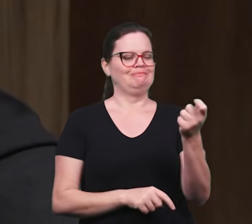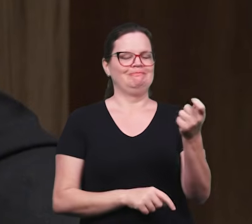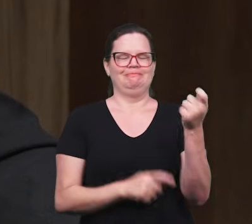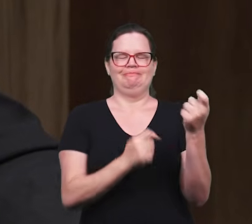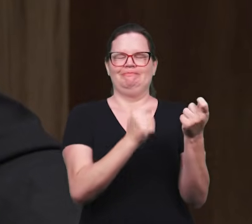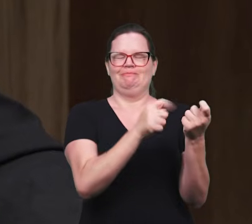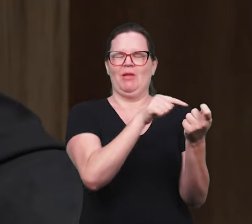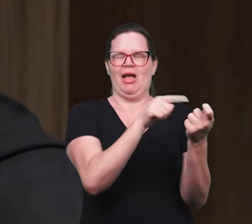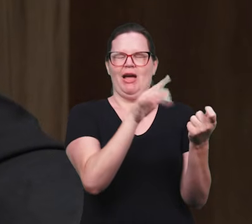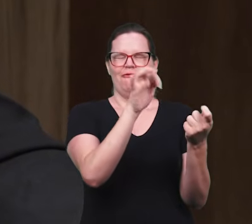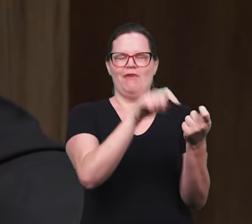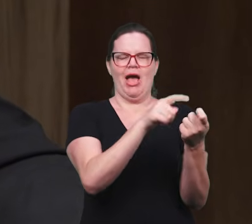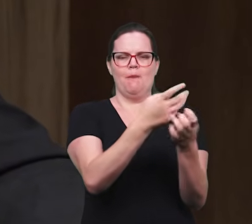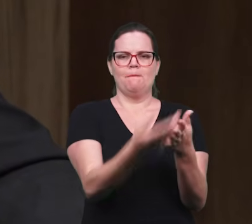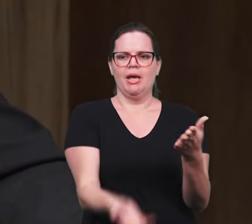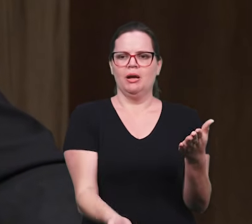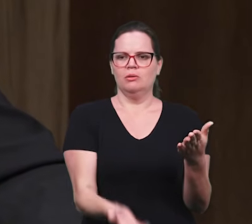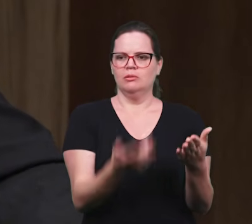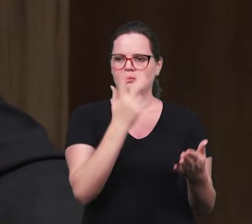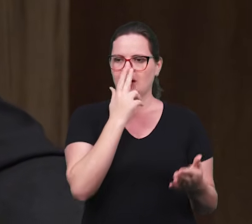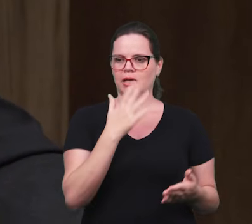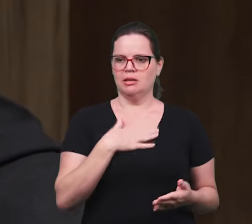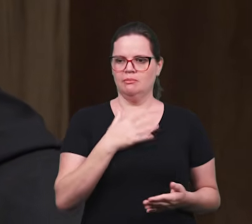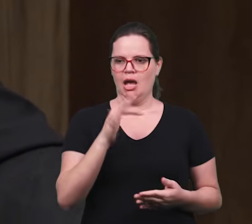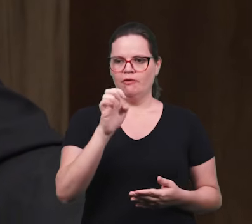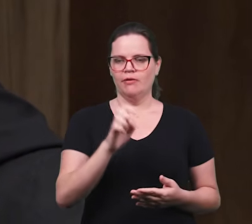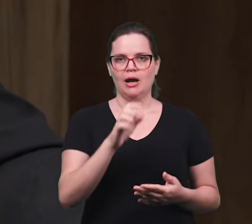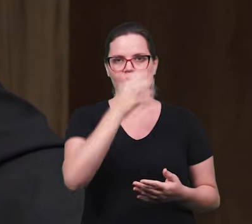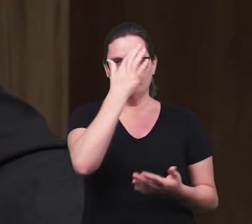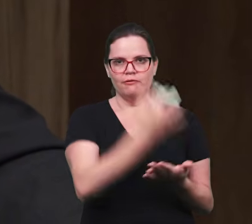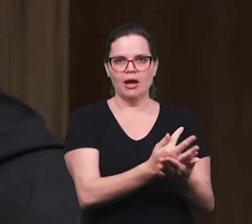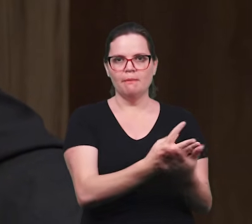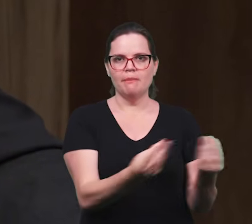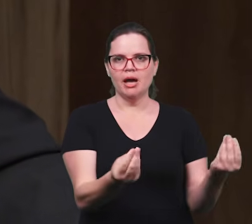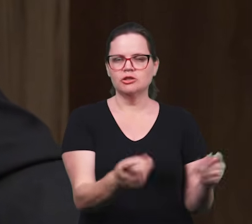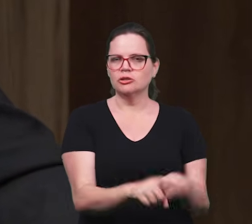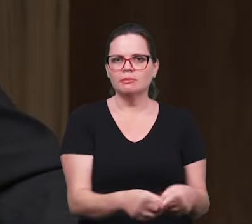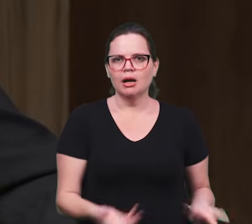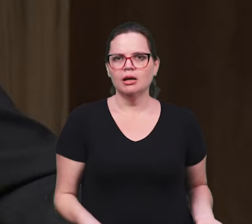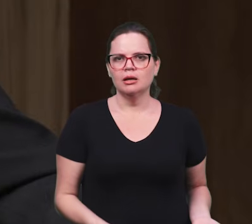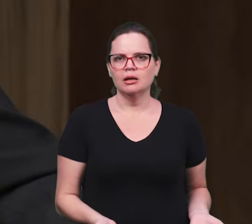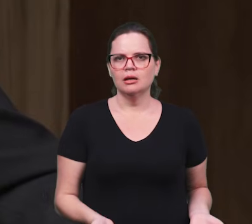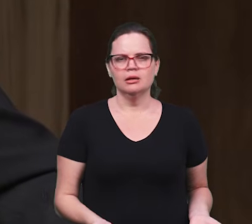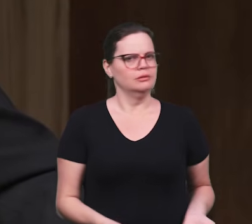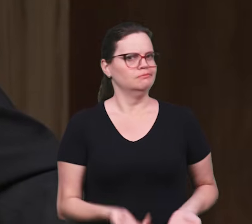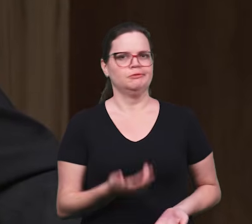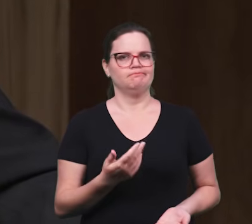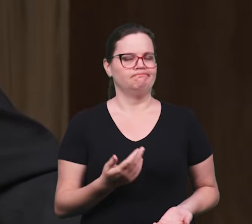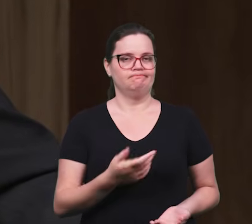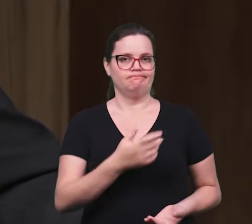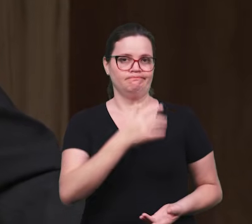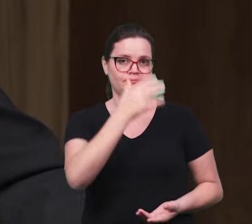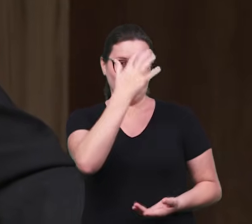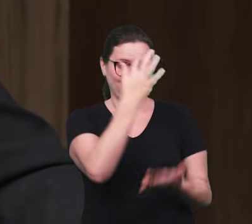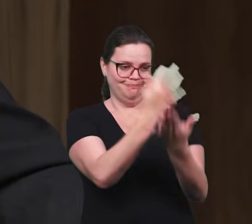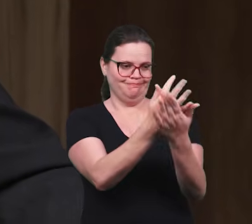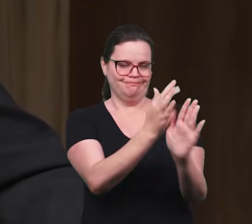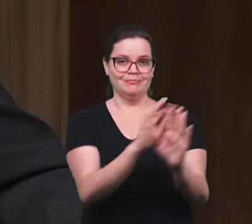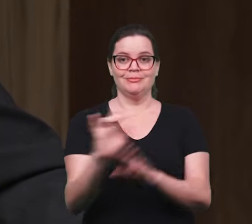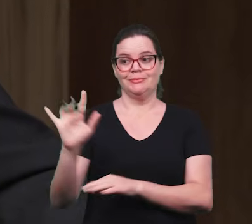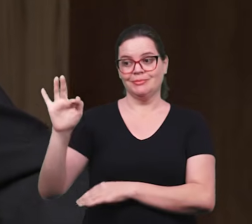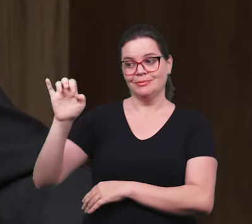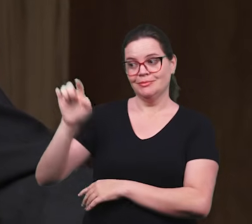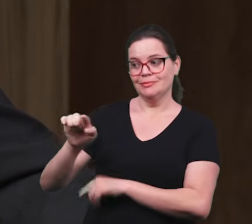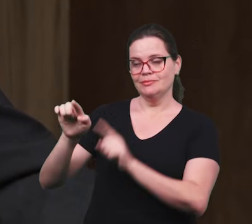eu perdi fé então, né? Se eu fizer isso. Então a fé não é isso, ela é a prova